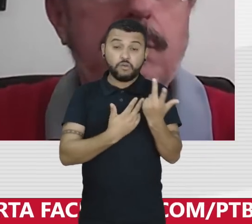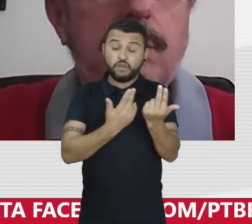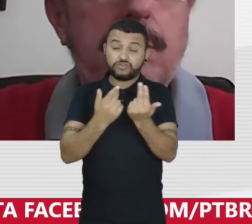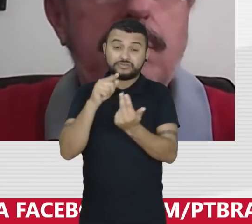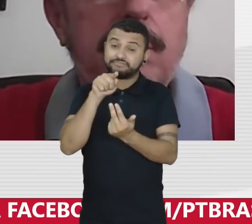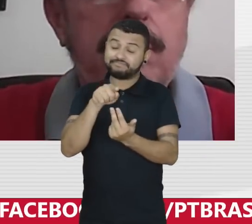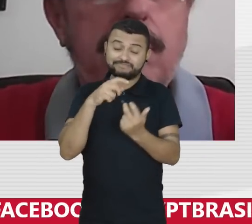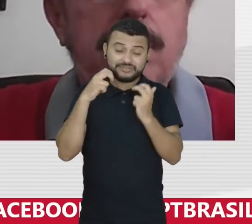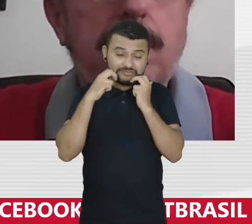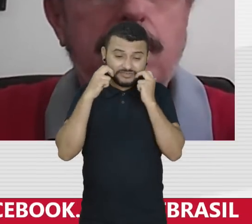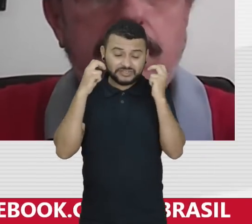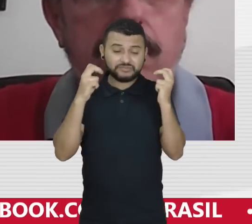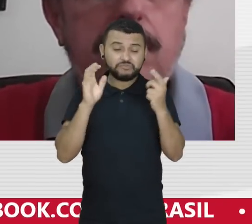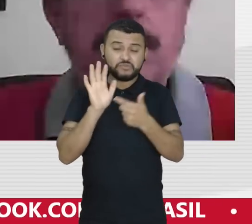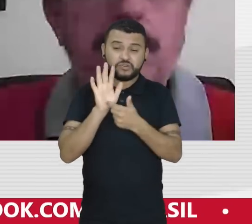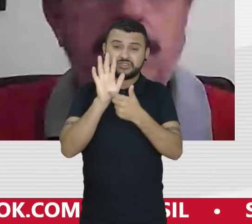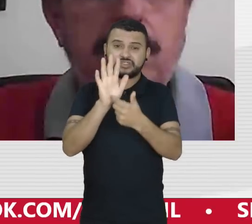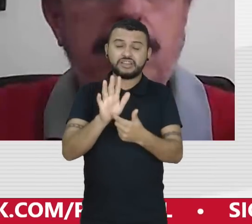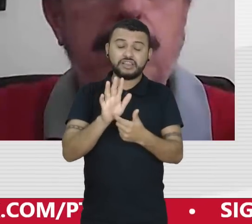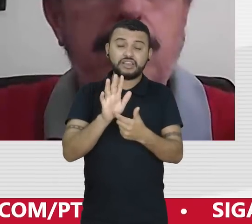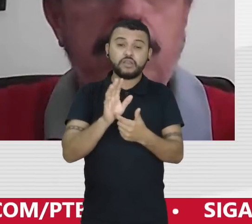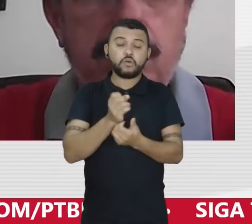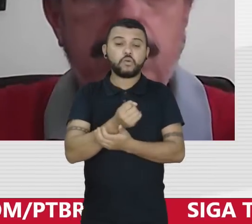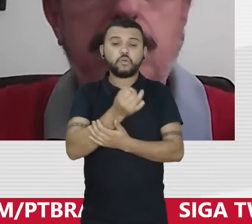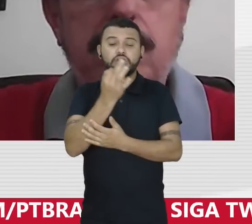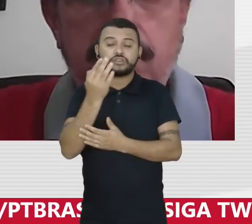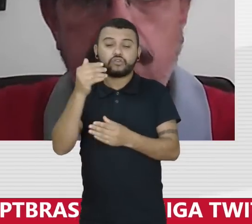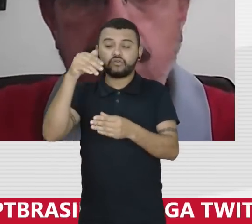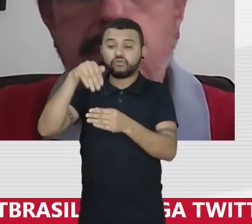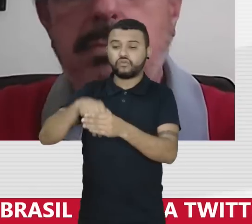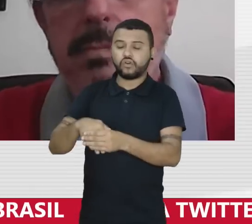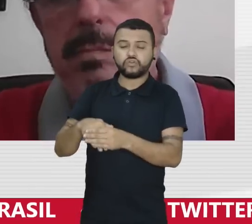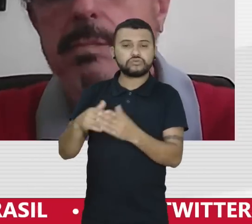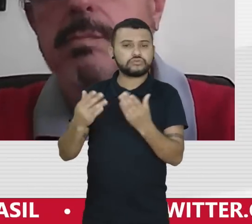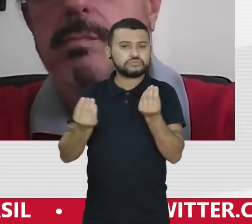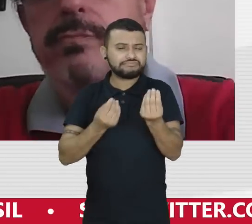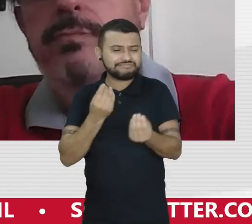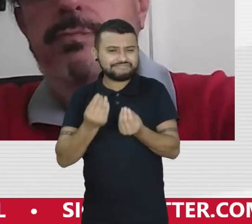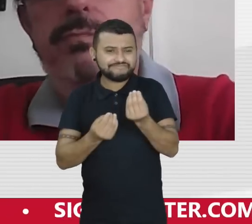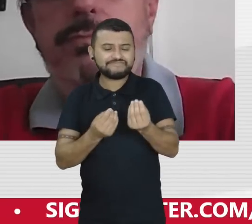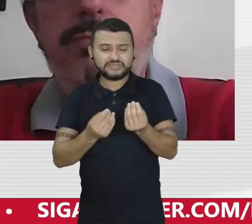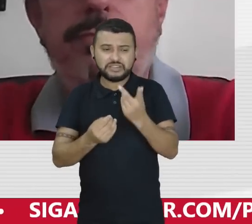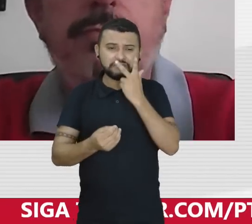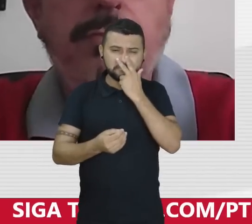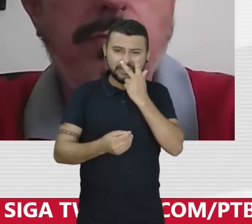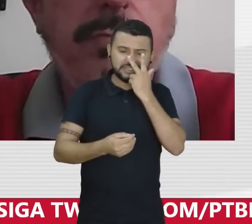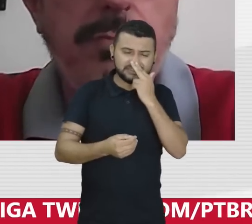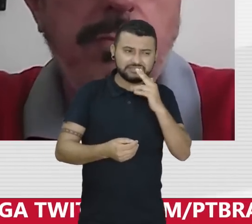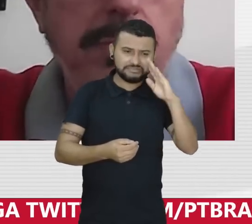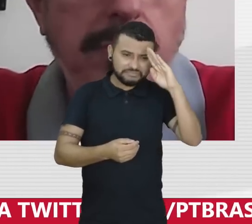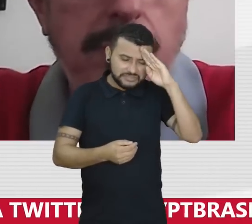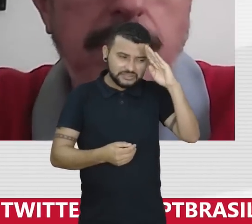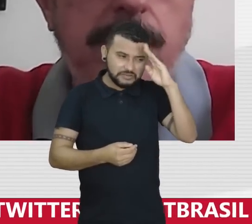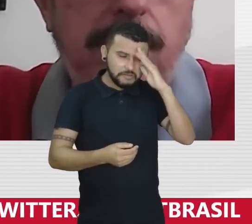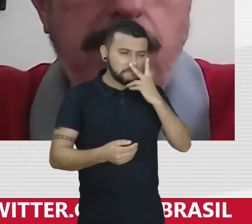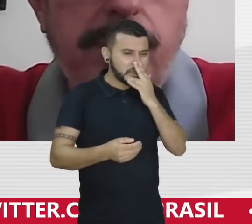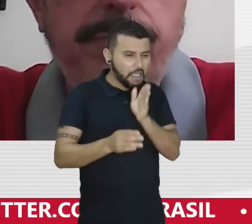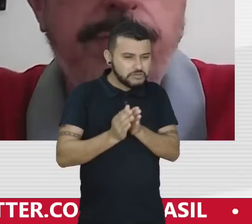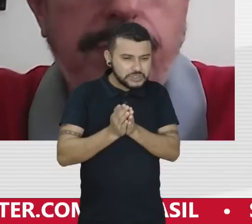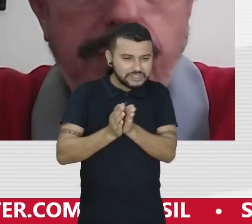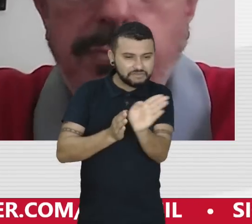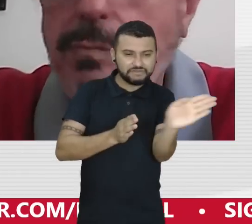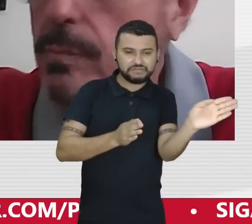para se colocar em questão, inclusive, a formação dos militares, porque claramente há um desvio aí,